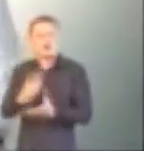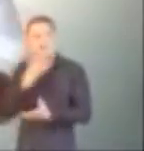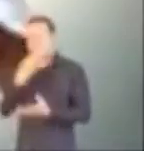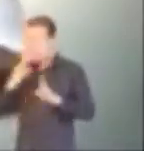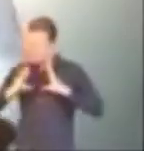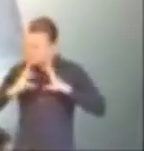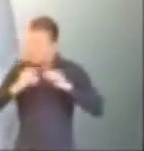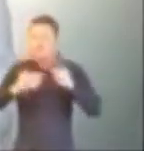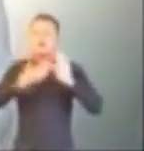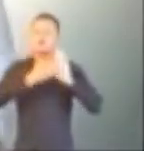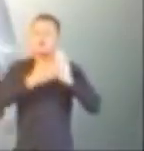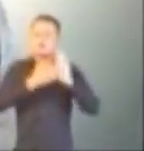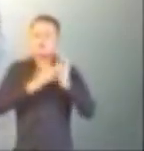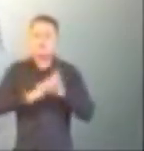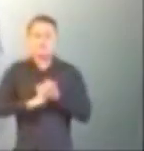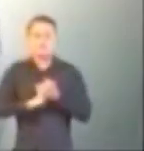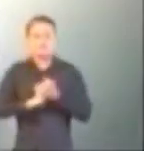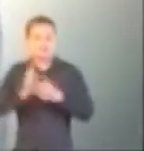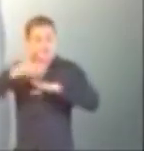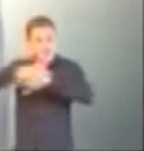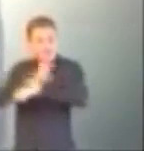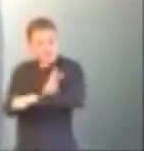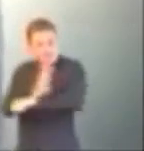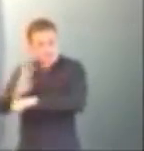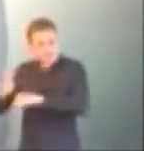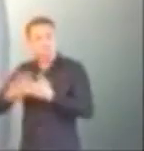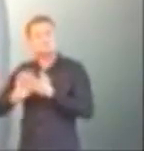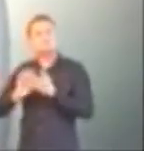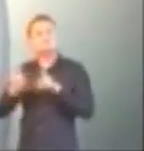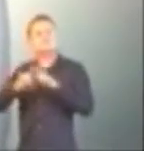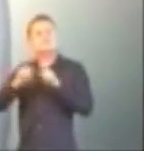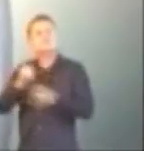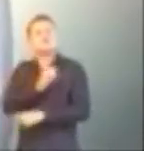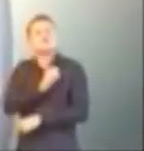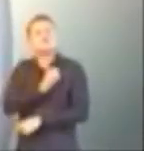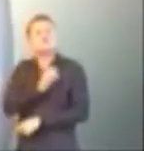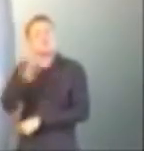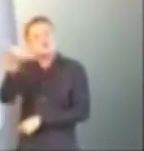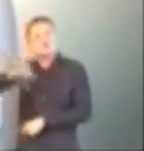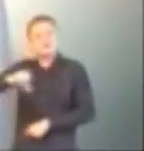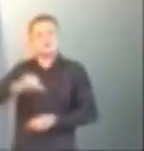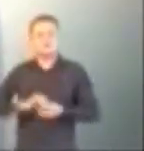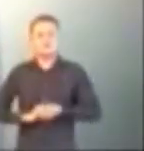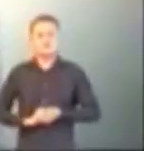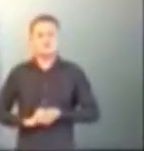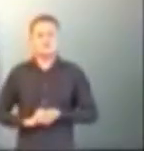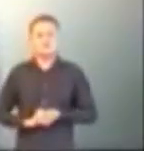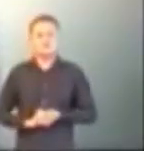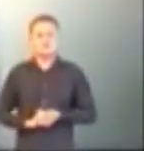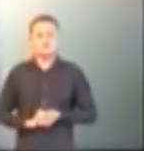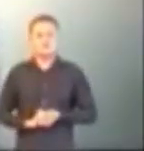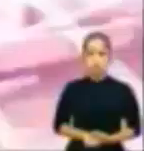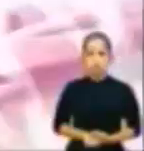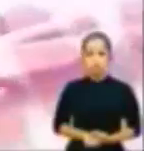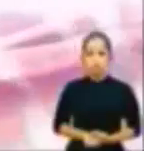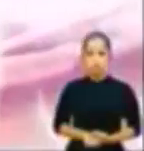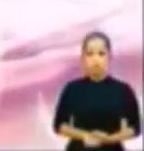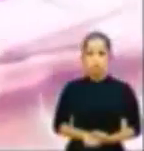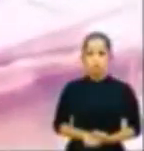importa. Conheça todas as nossas propostas. Acesse o nosso site e o nosso número é 19.